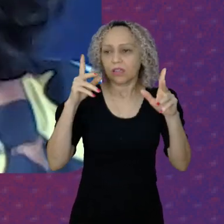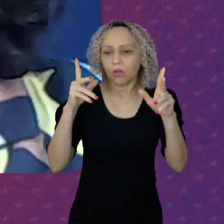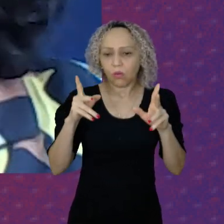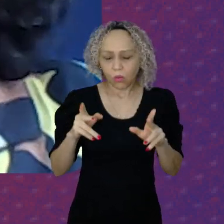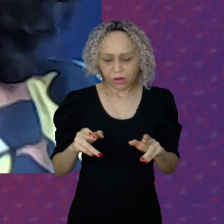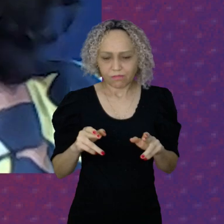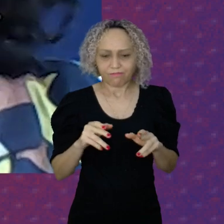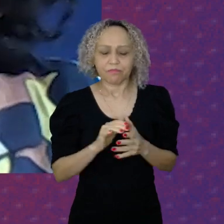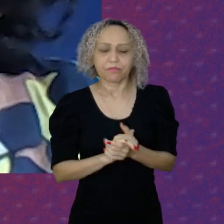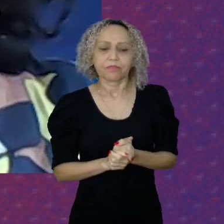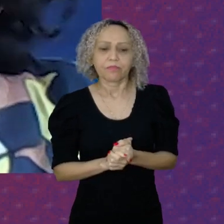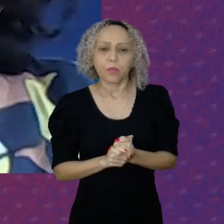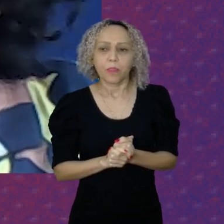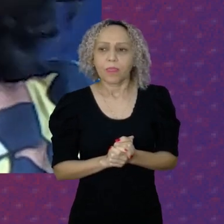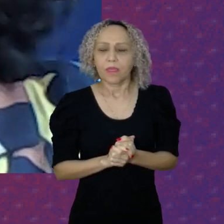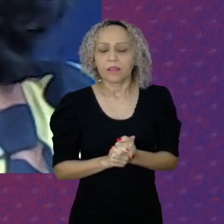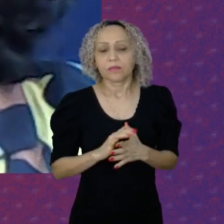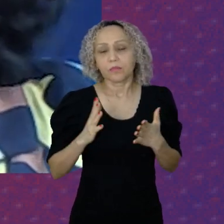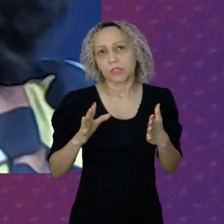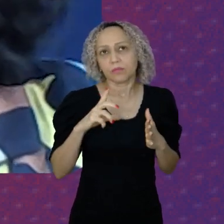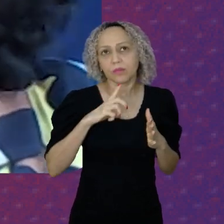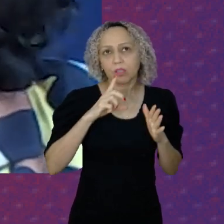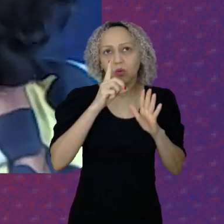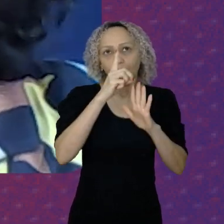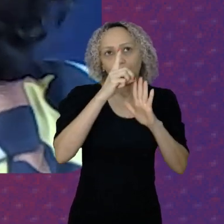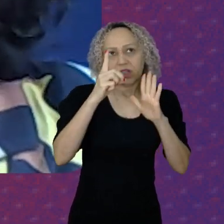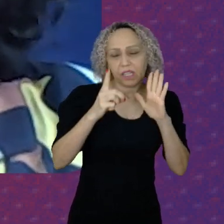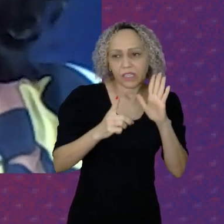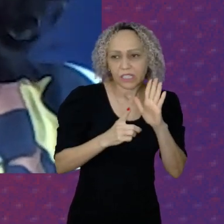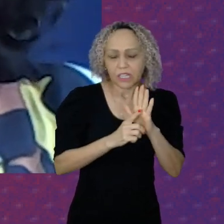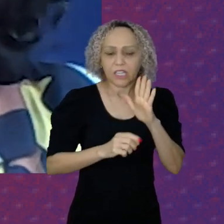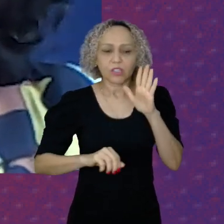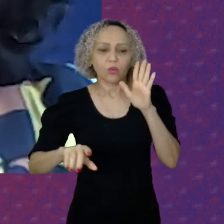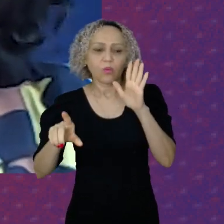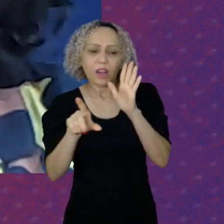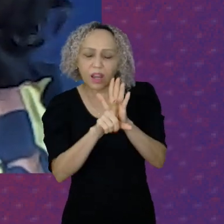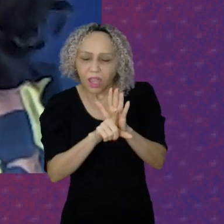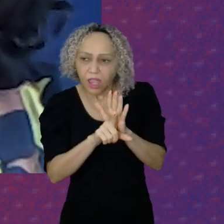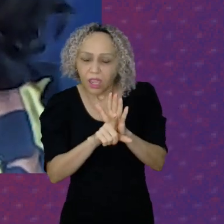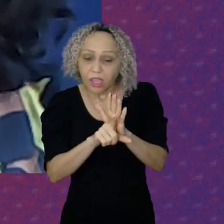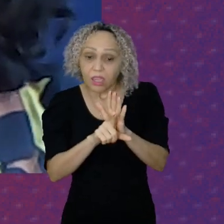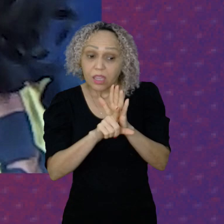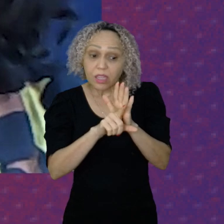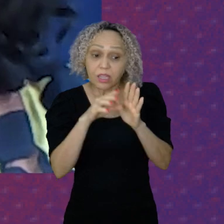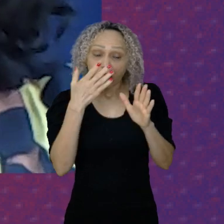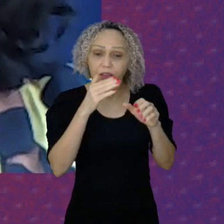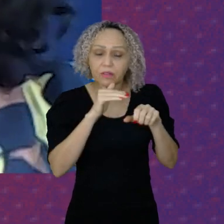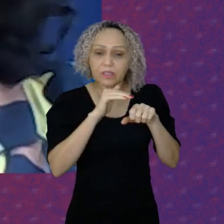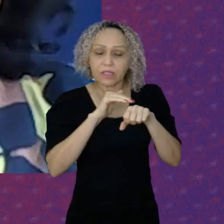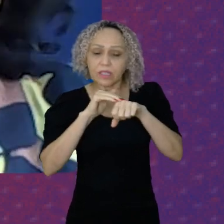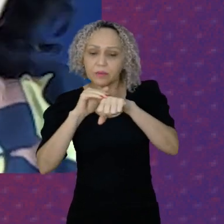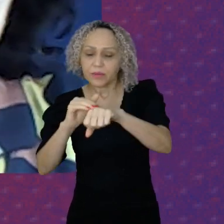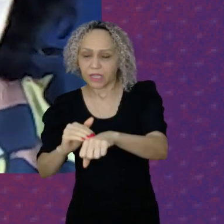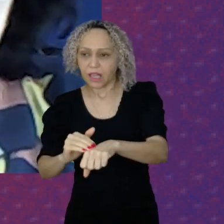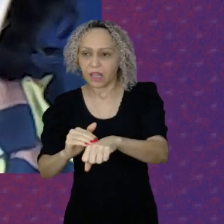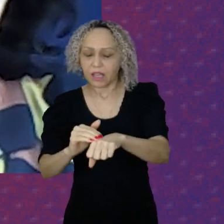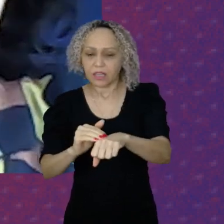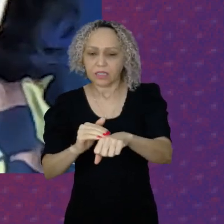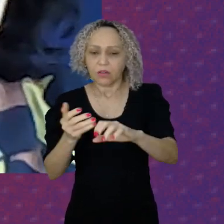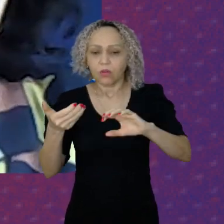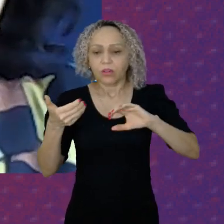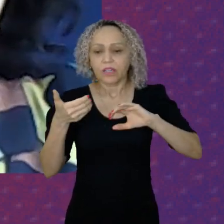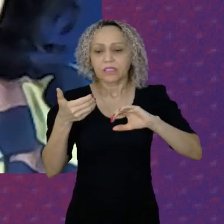pontual, né, de um decreto, de uma lei que será encaminhada ao Congresso Nacional, nós